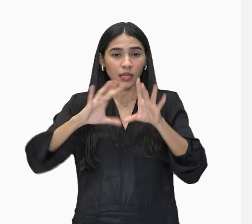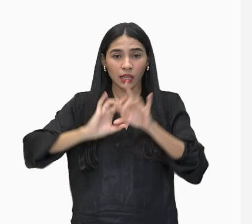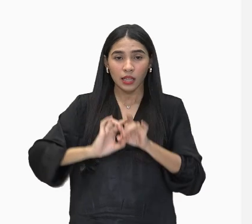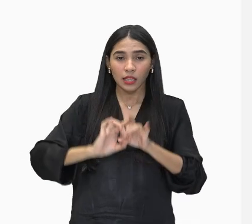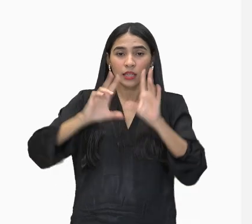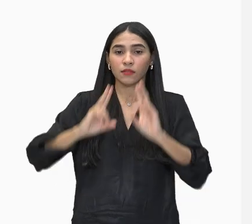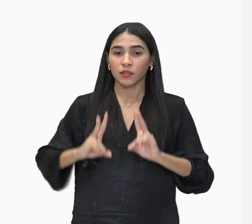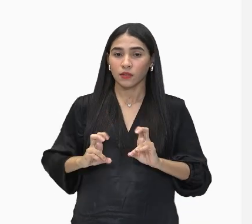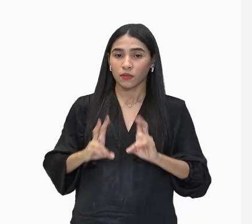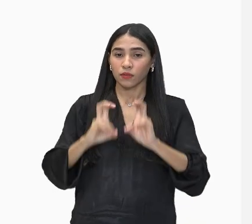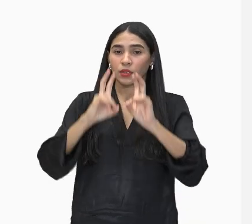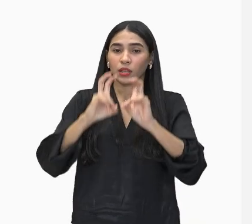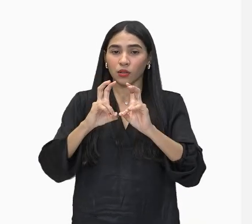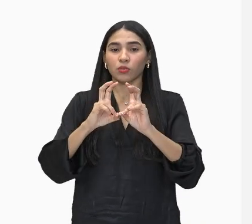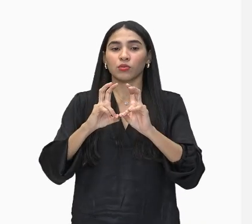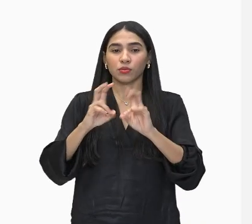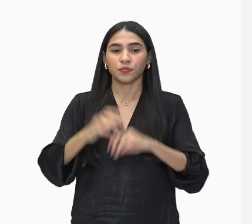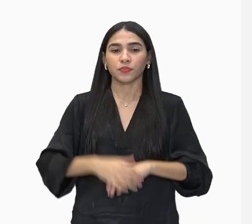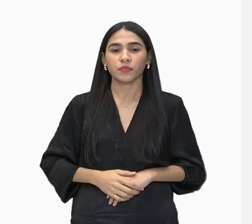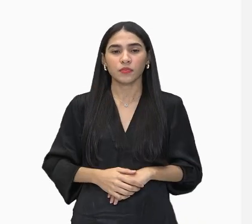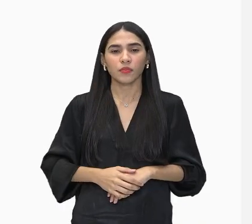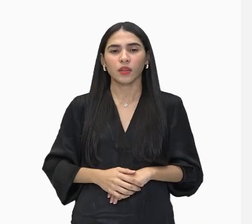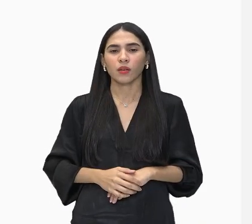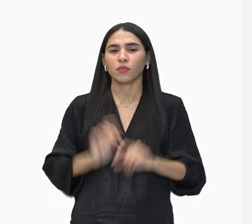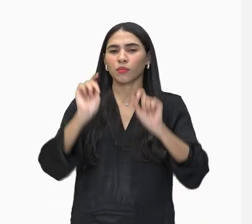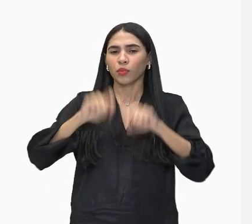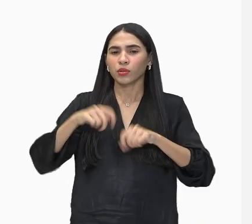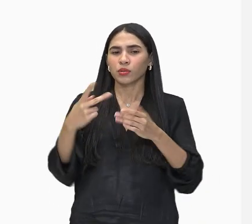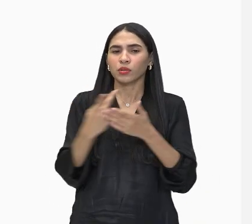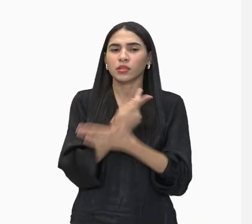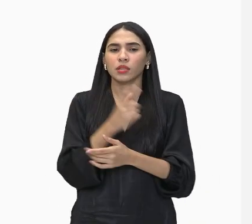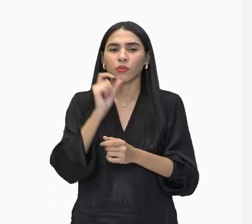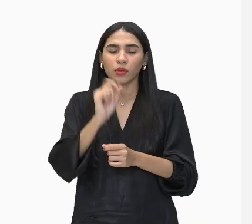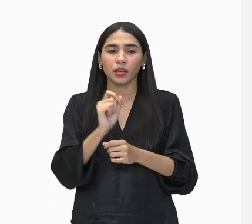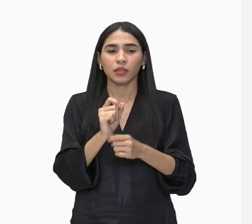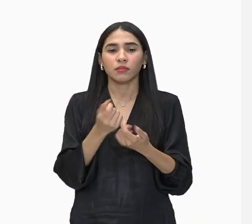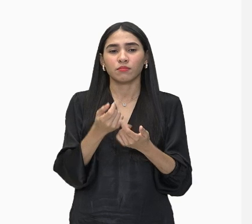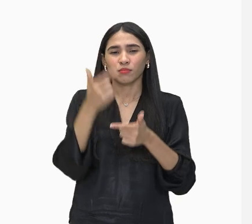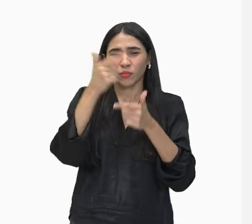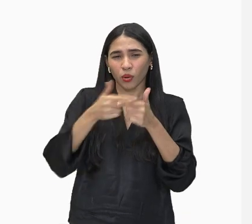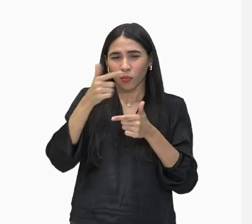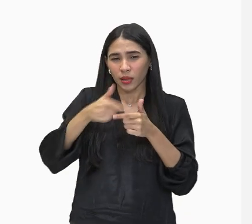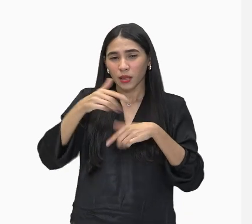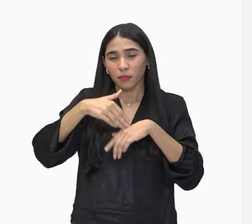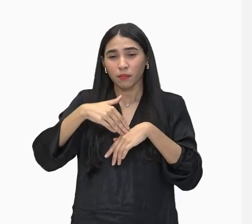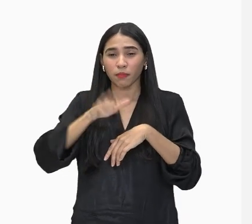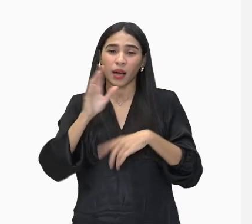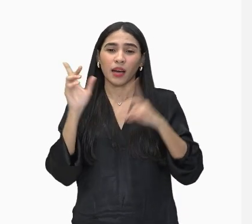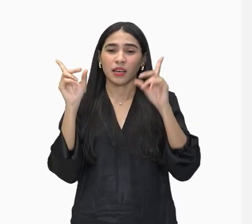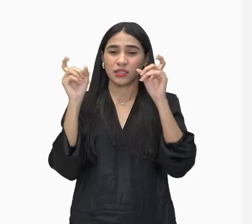sistema imunológico. Isso pode tornar o tratamento da infecção ainda